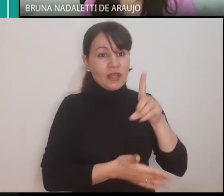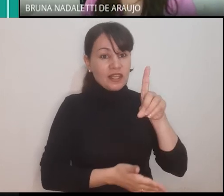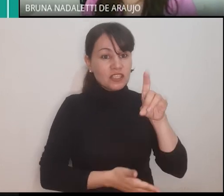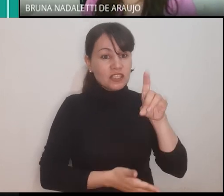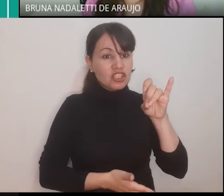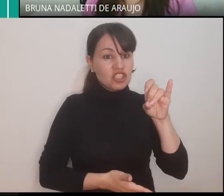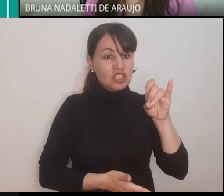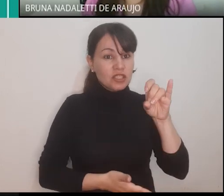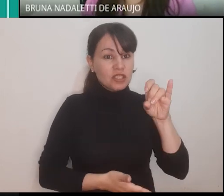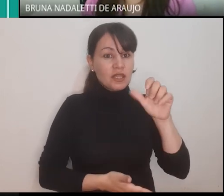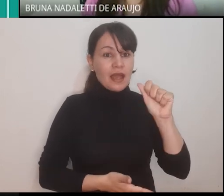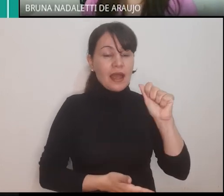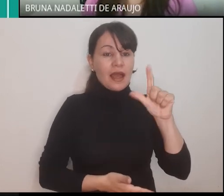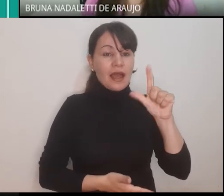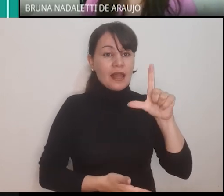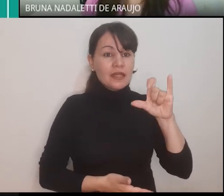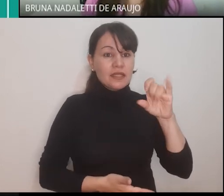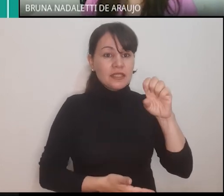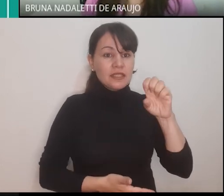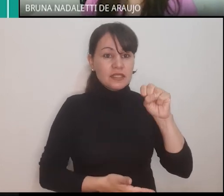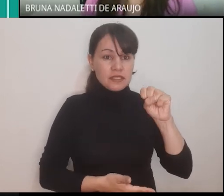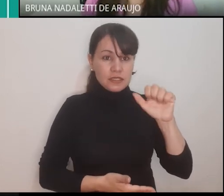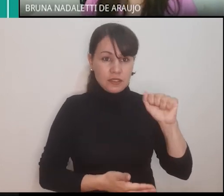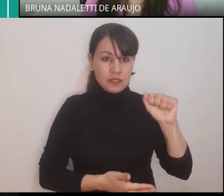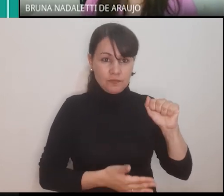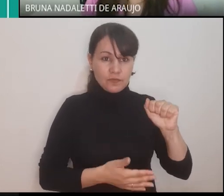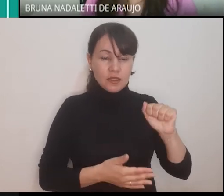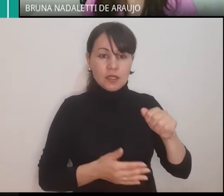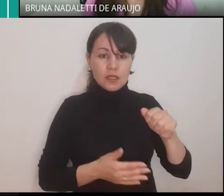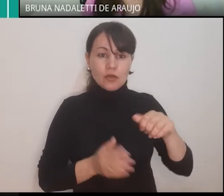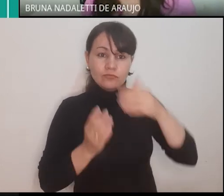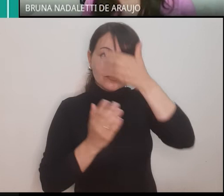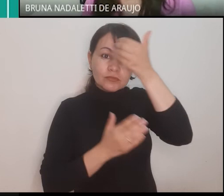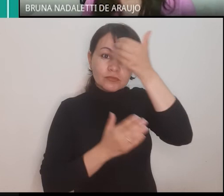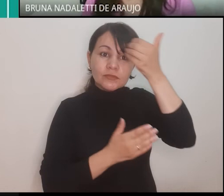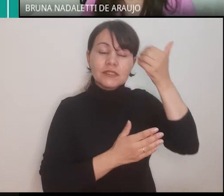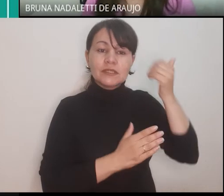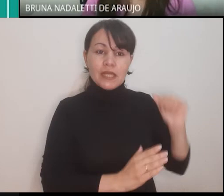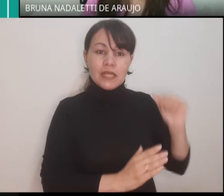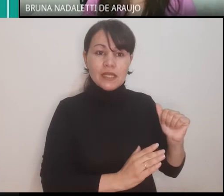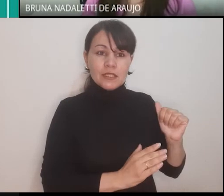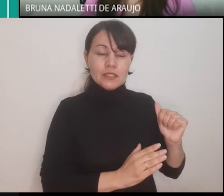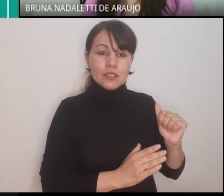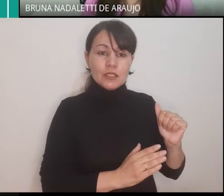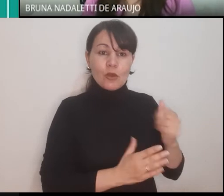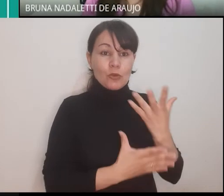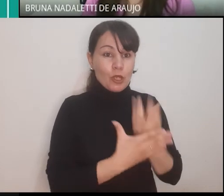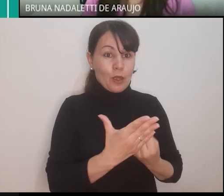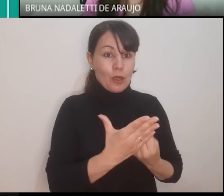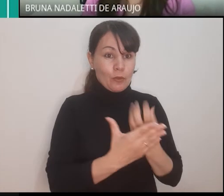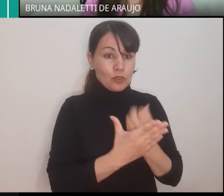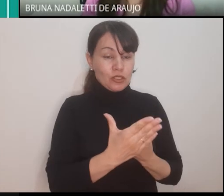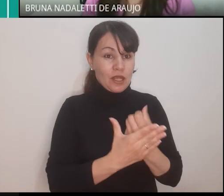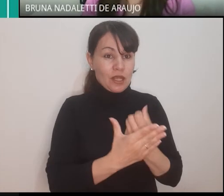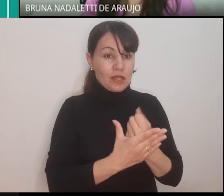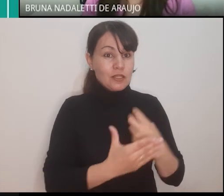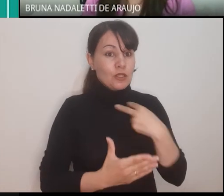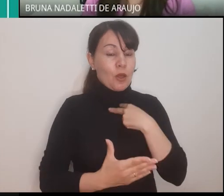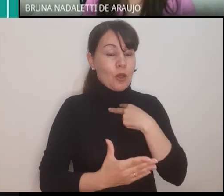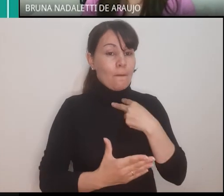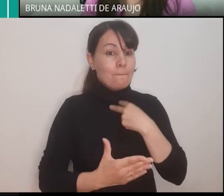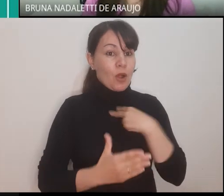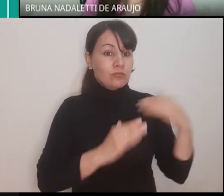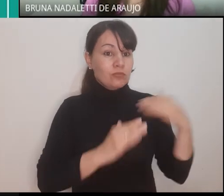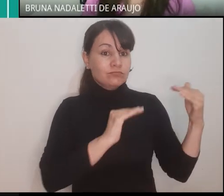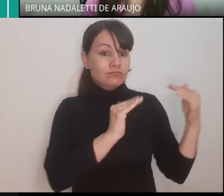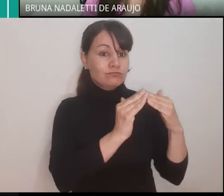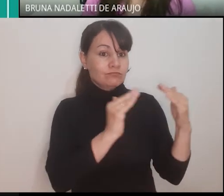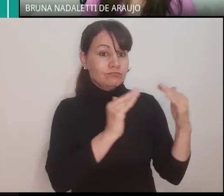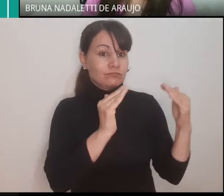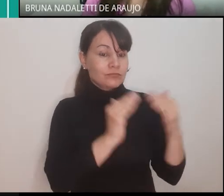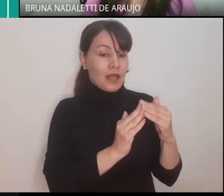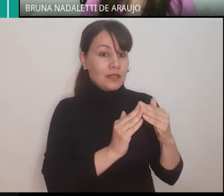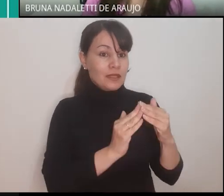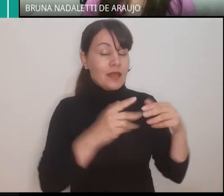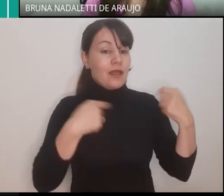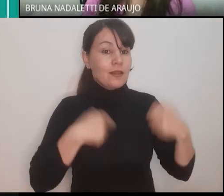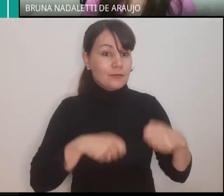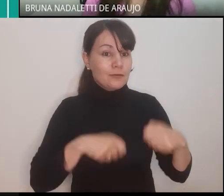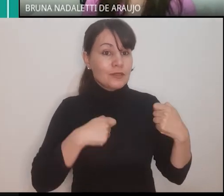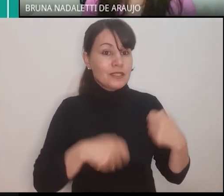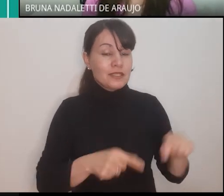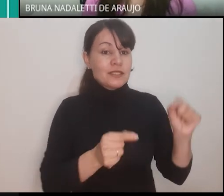por gentileza, vocês desconsiderem, porque a hemodiálise não pode ser realizada a domicílio, ela